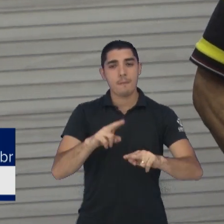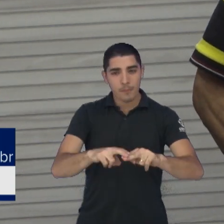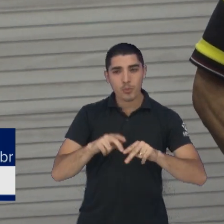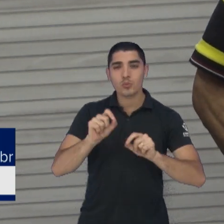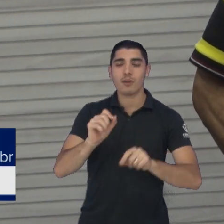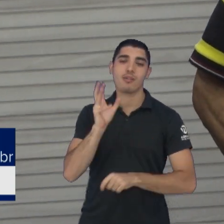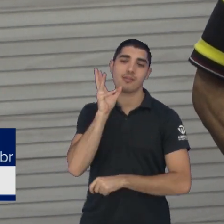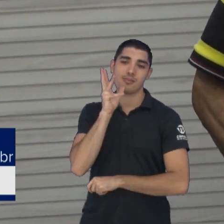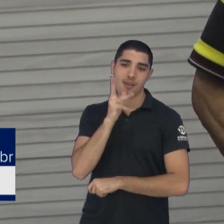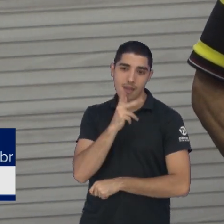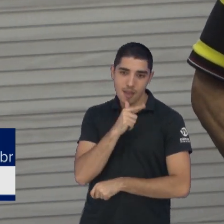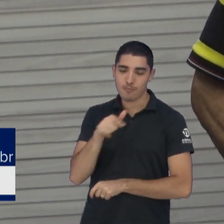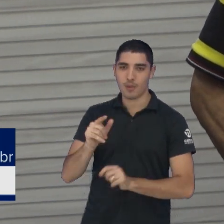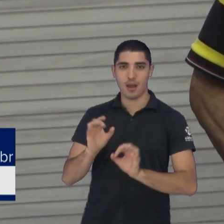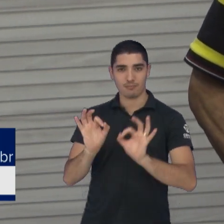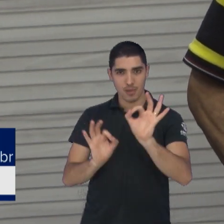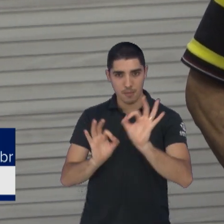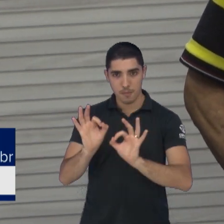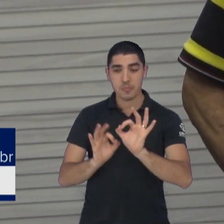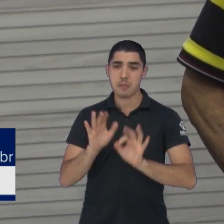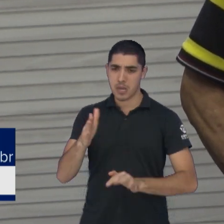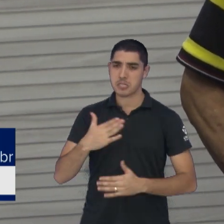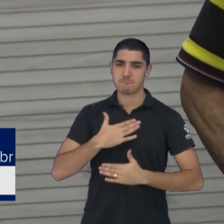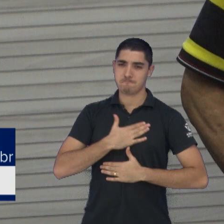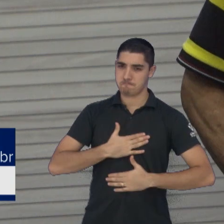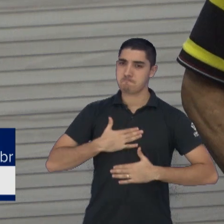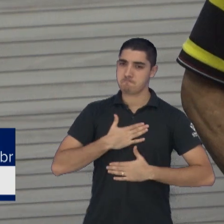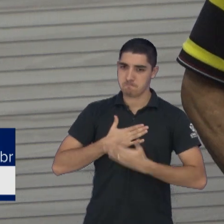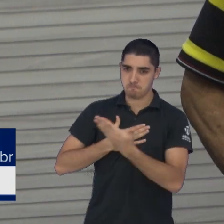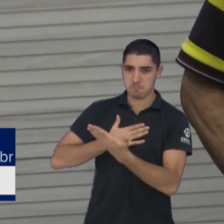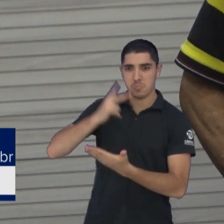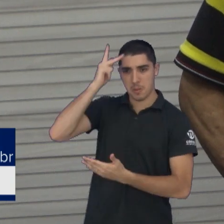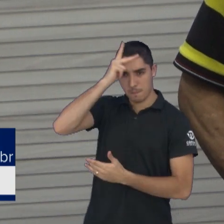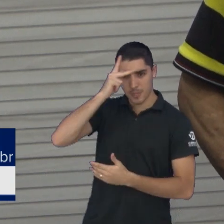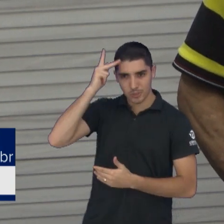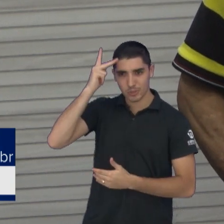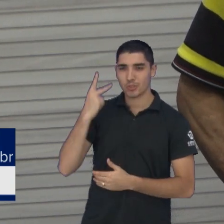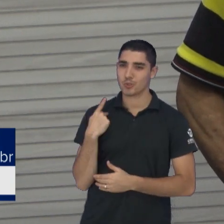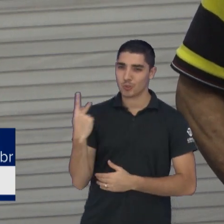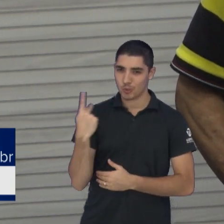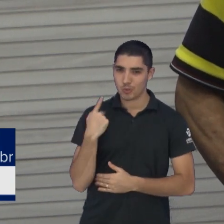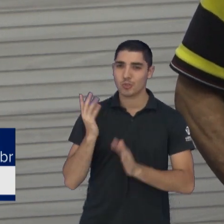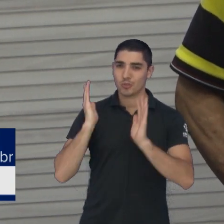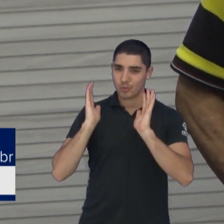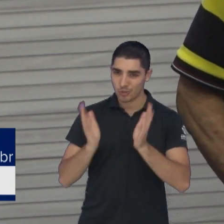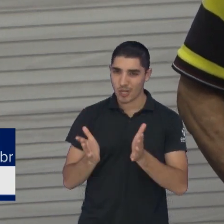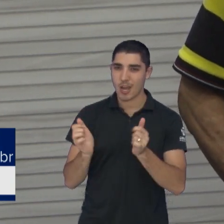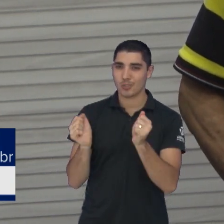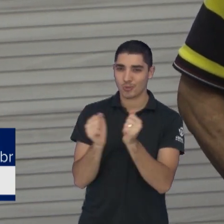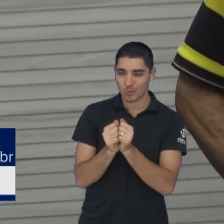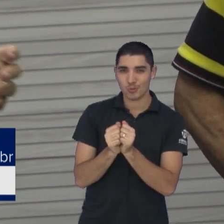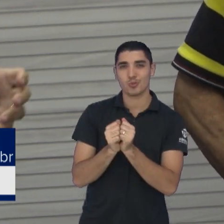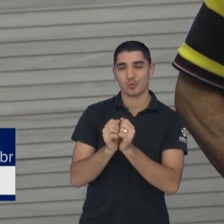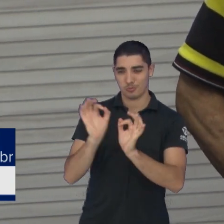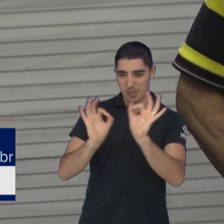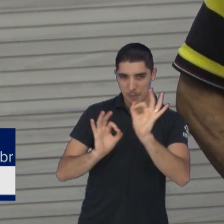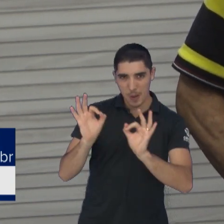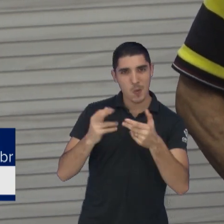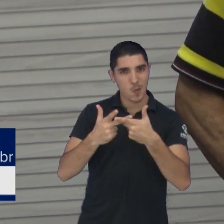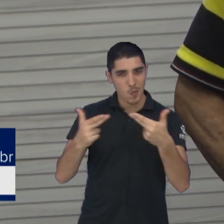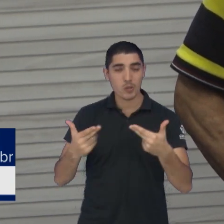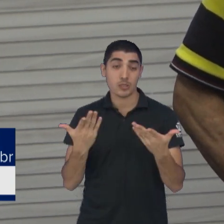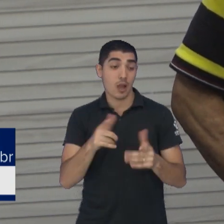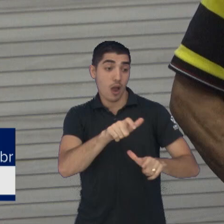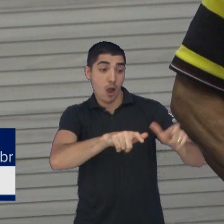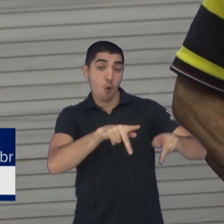uma justificativa. Sempre é um prazer, viu, Petit? A gente já, em parceria em alguns momentos, a população fica ansiosa e acaba procurando